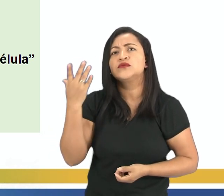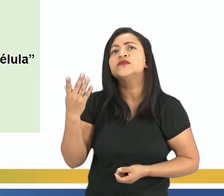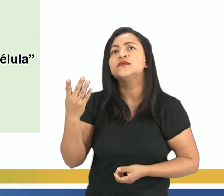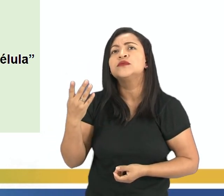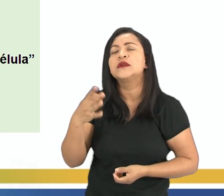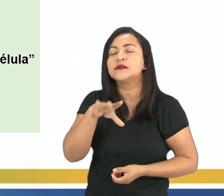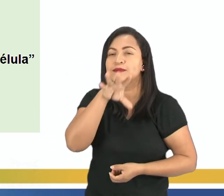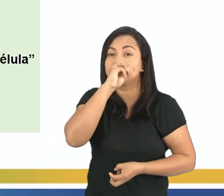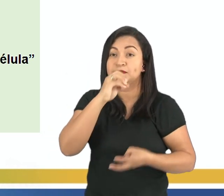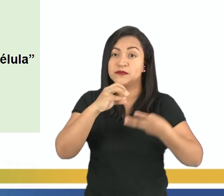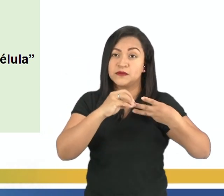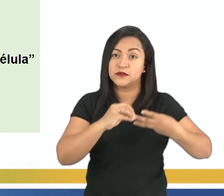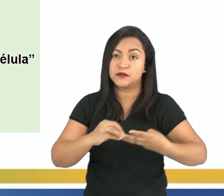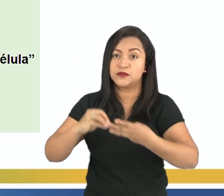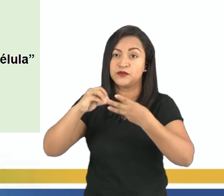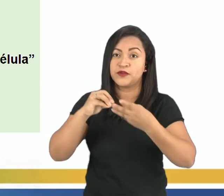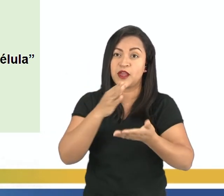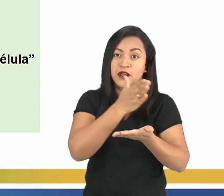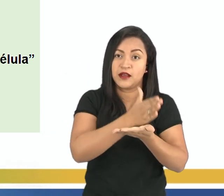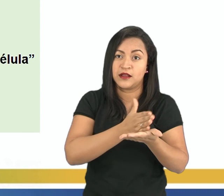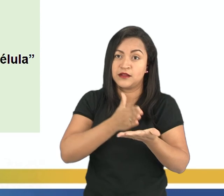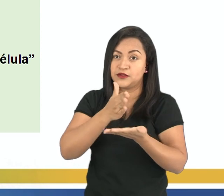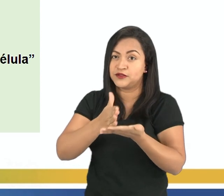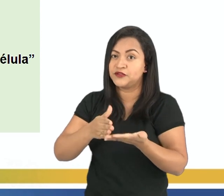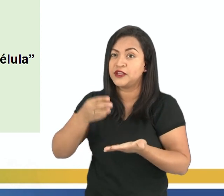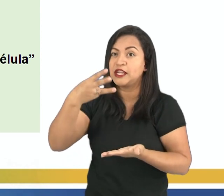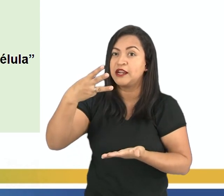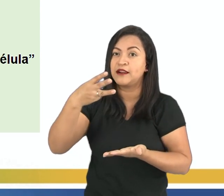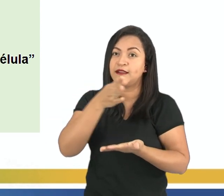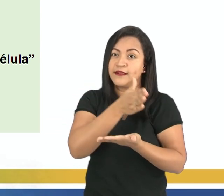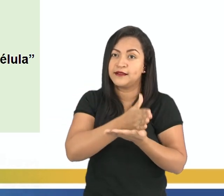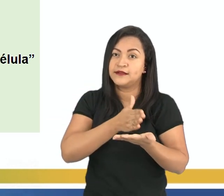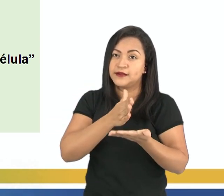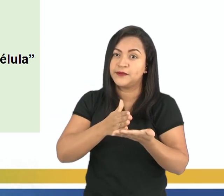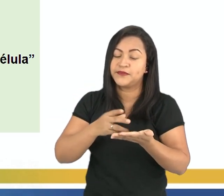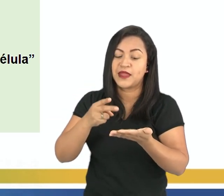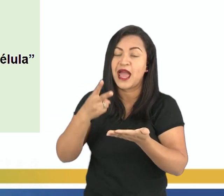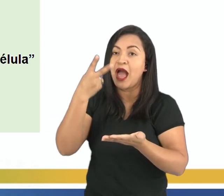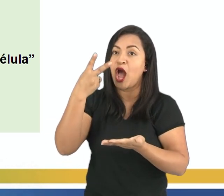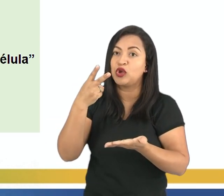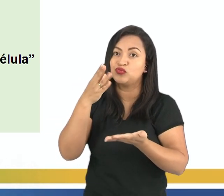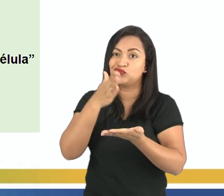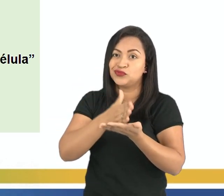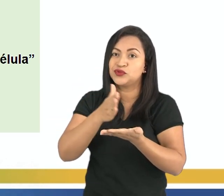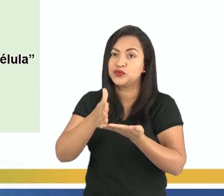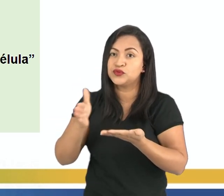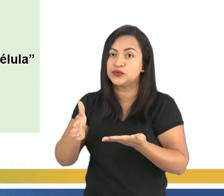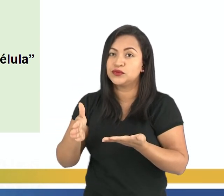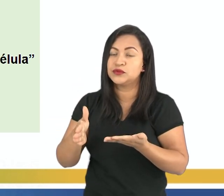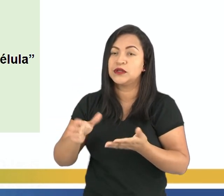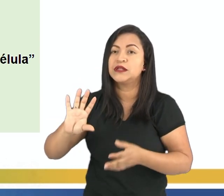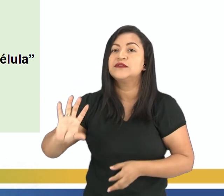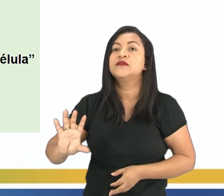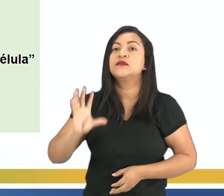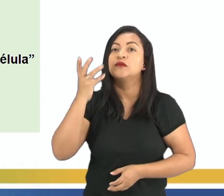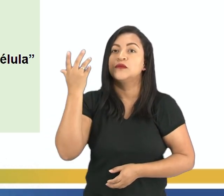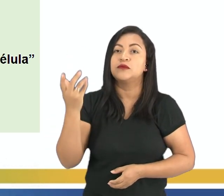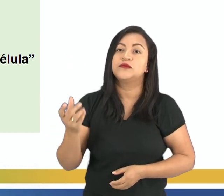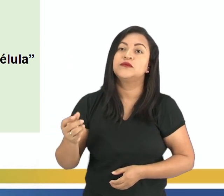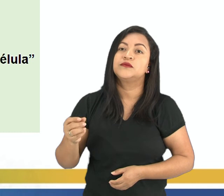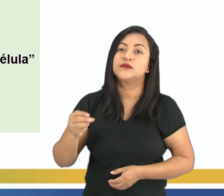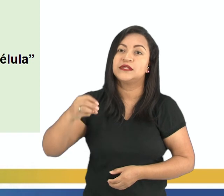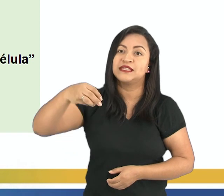respiração celular ela é dividida em três partes. As duas últimas fases, elas vão ocorrer numa organela que nós chamamos